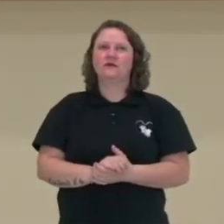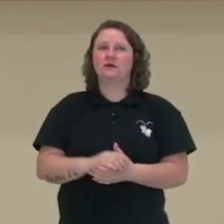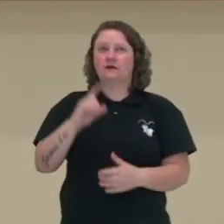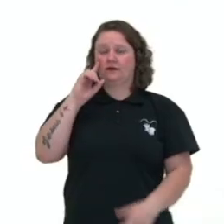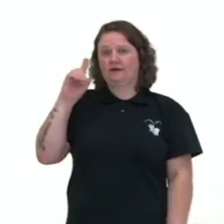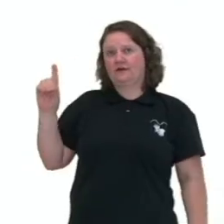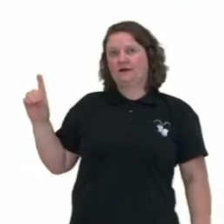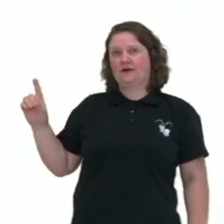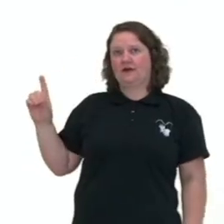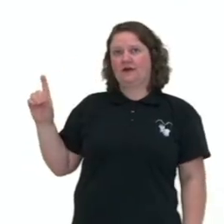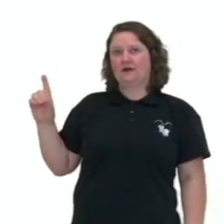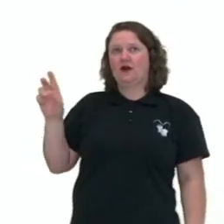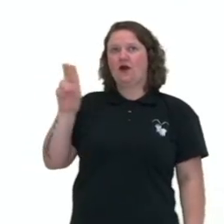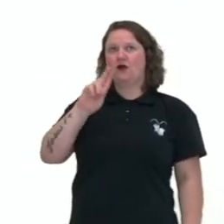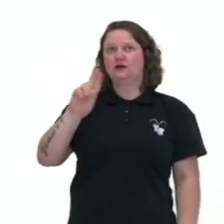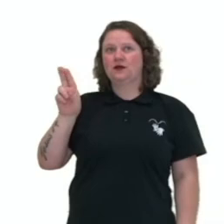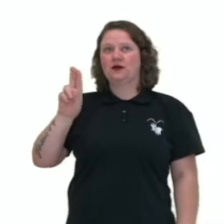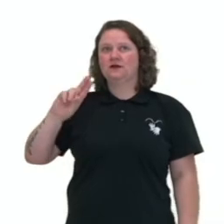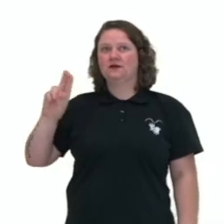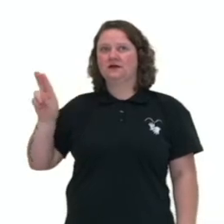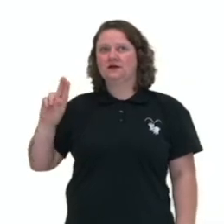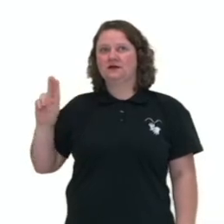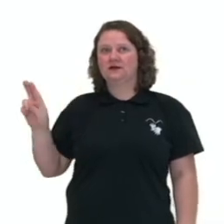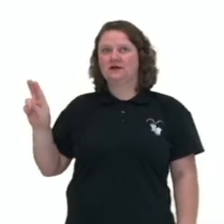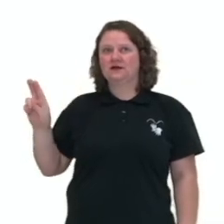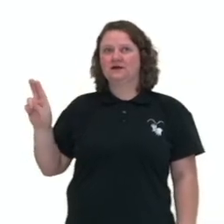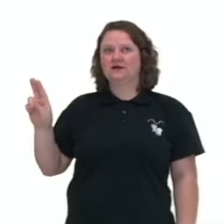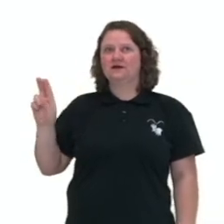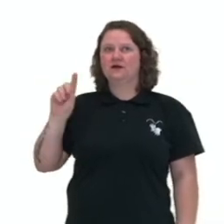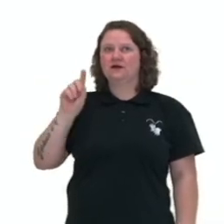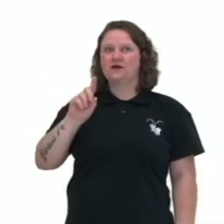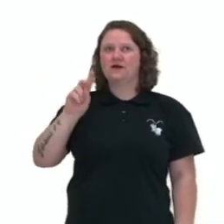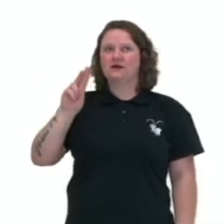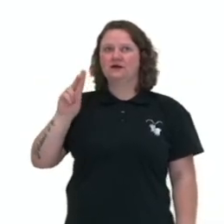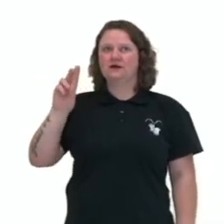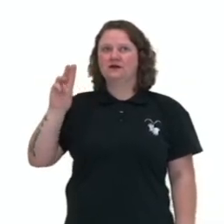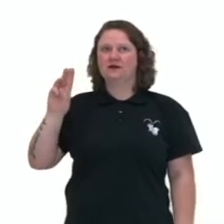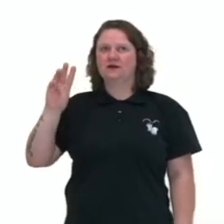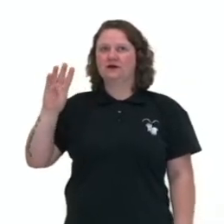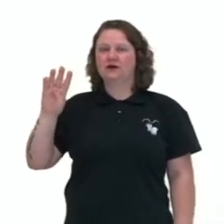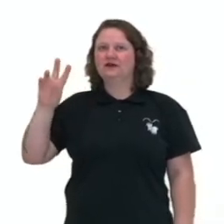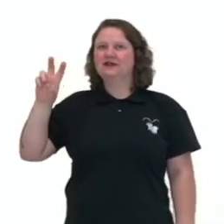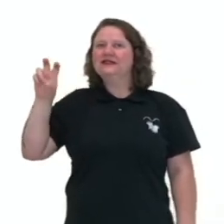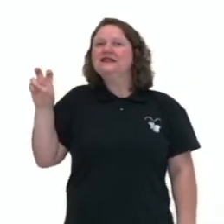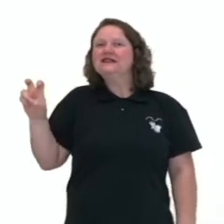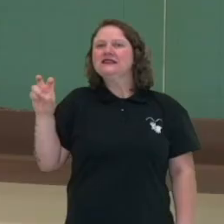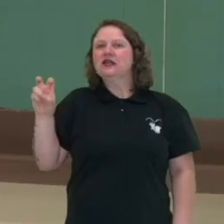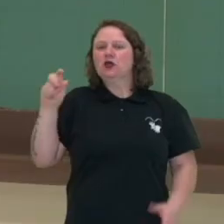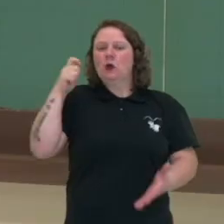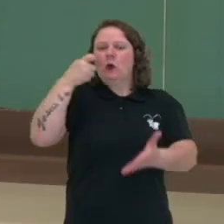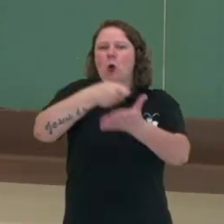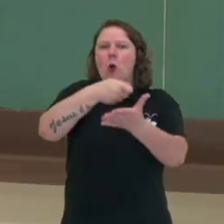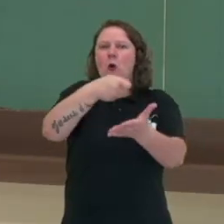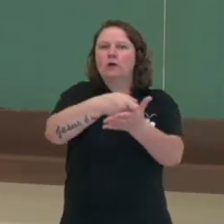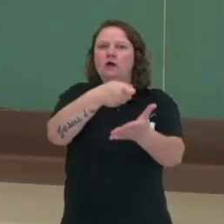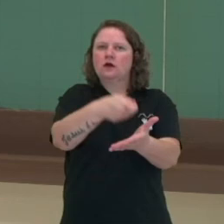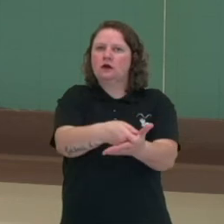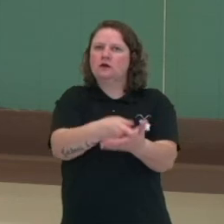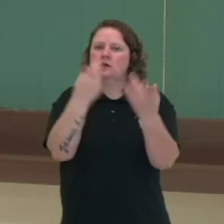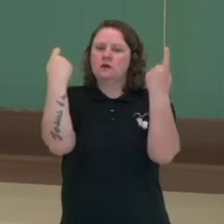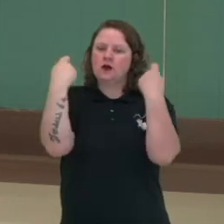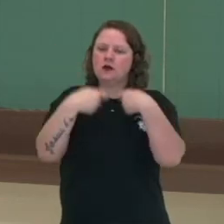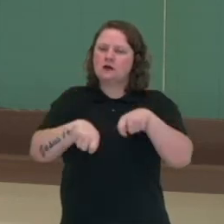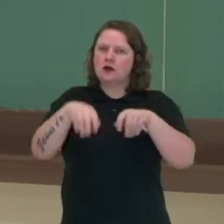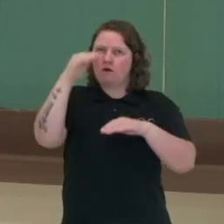Corvéia, talha, banalidade, mão morta e também havia o censo, uma das obrigações pagas